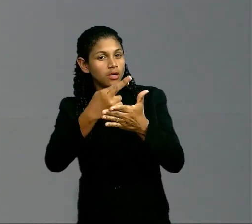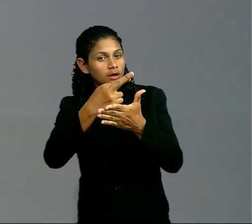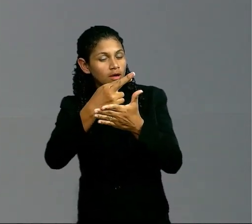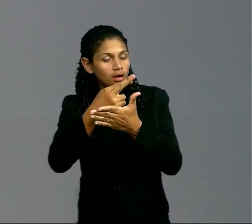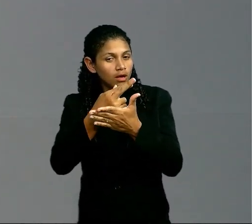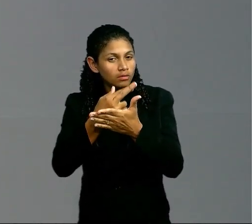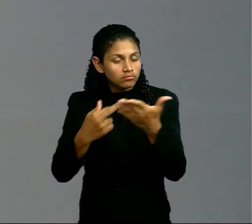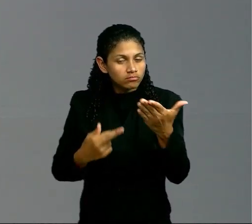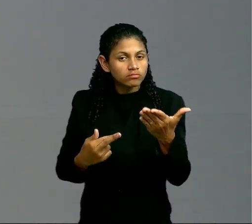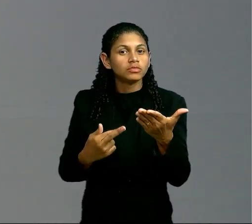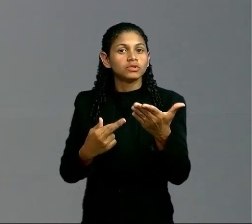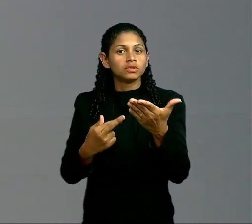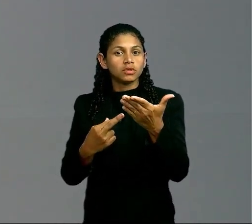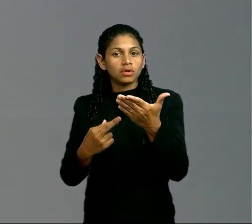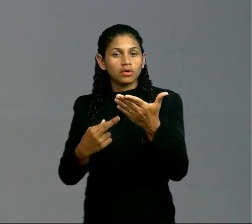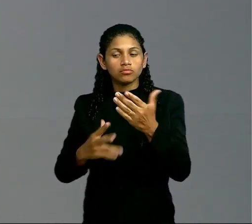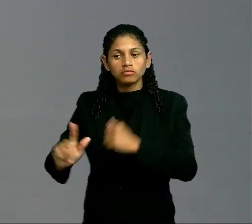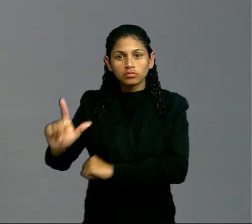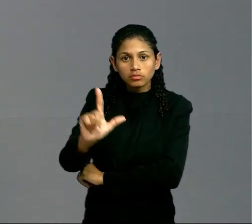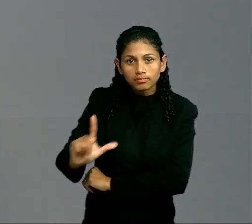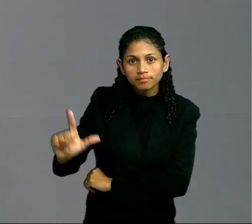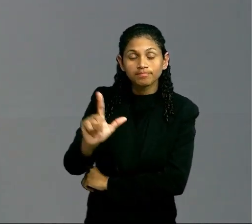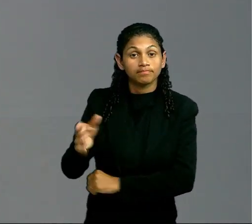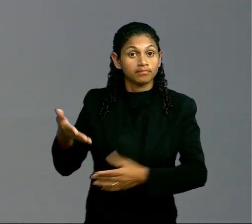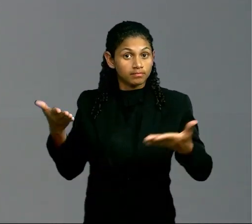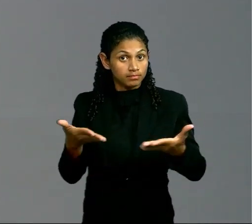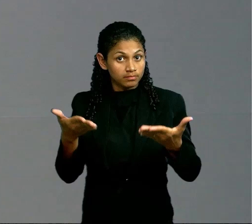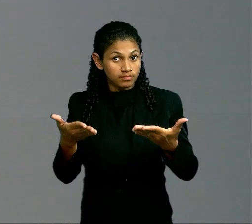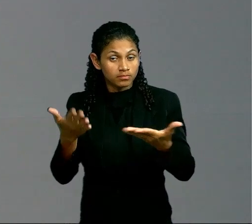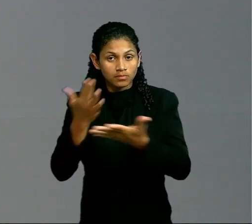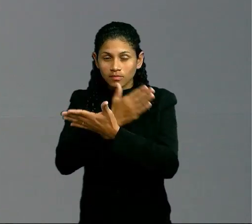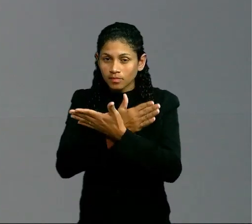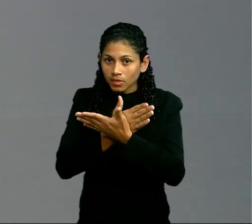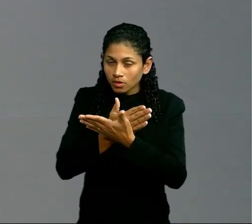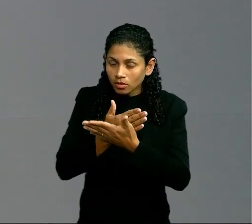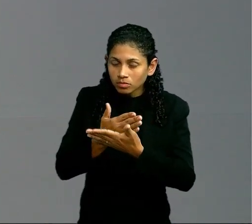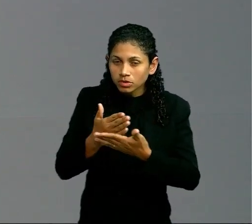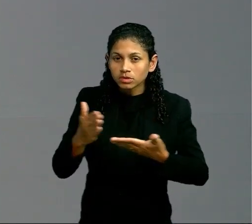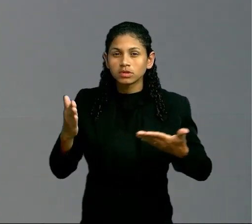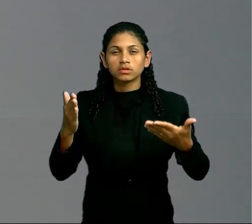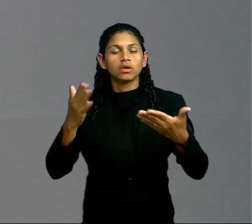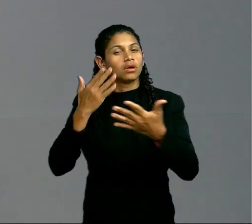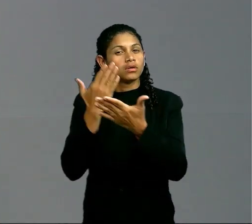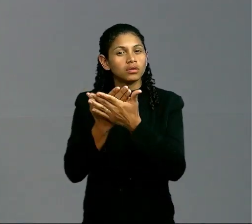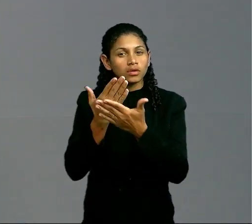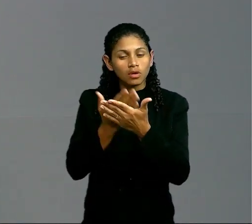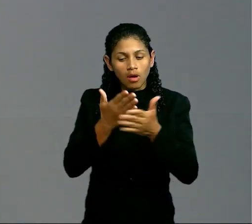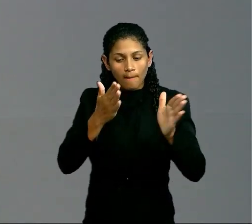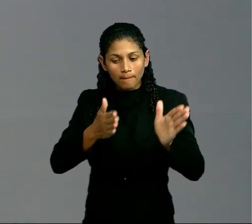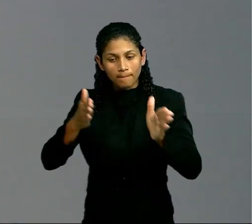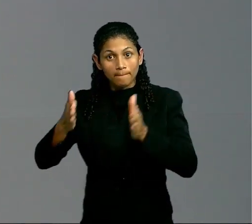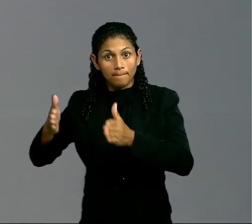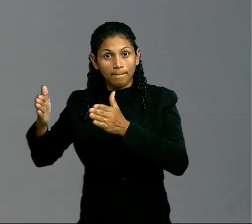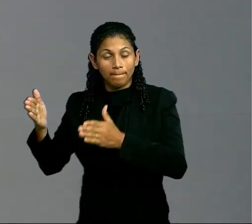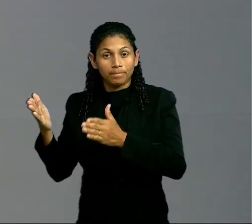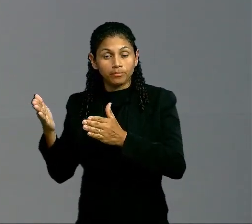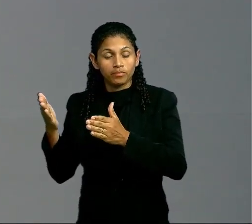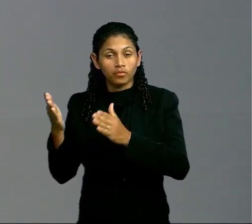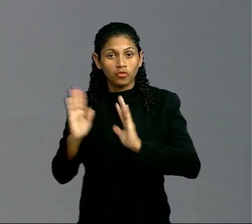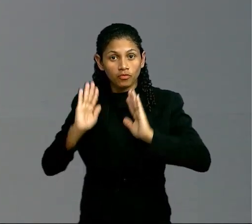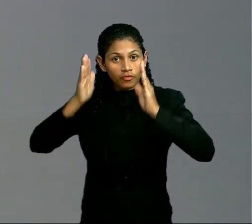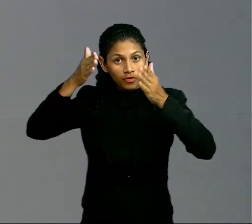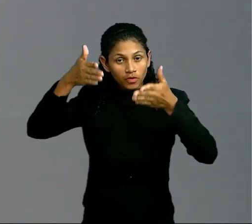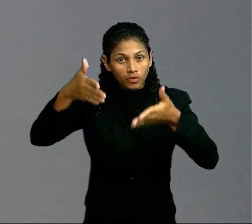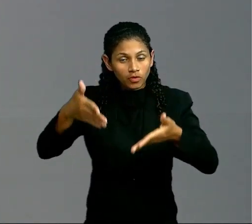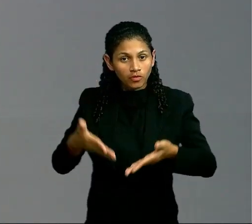da literatura e agora a gente vai iniciar uma série de aulas voltadas para a